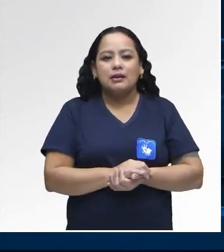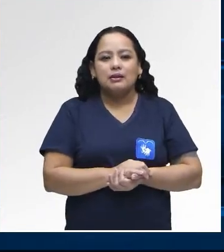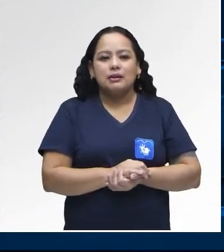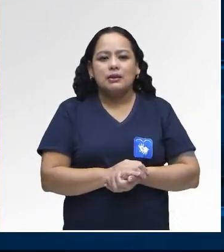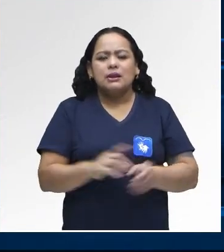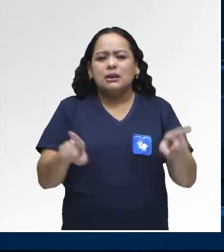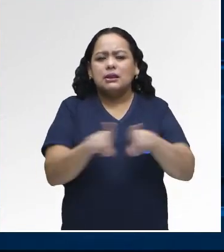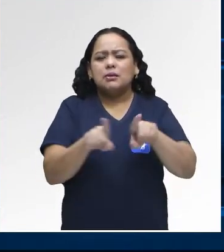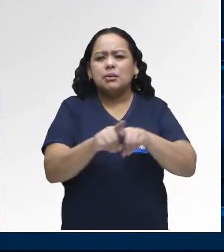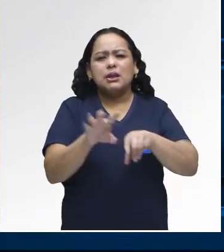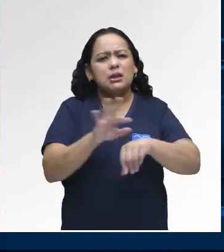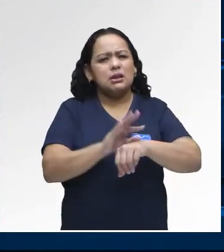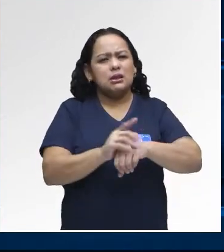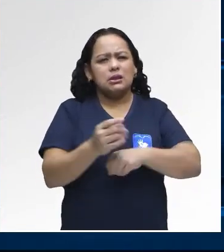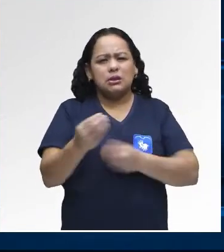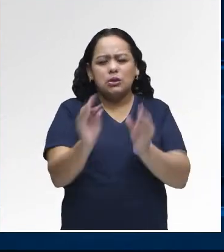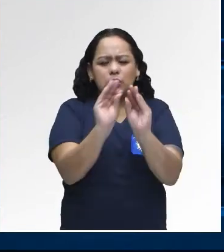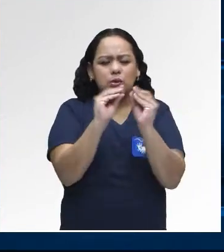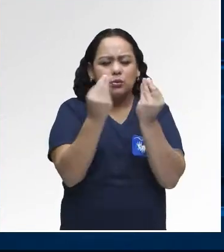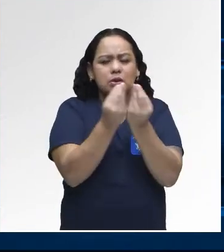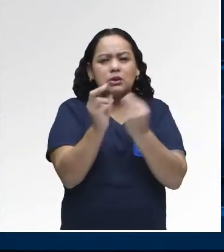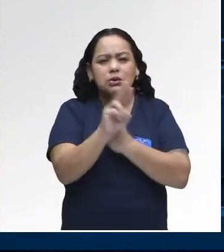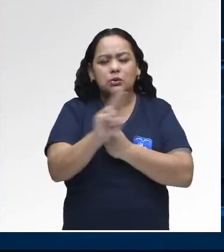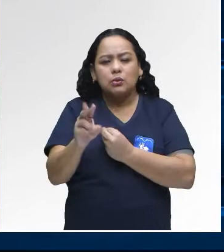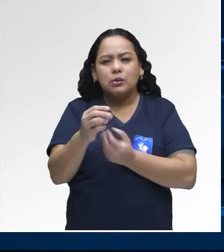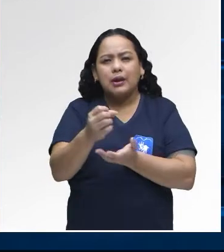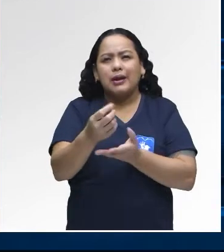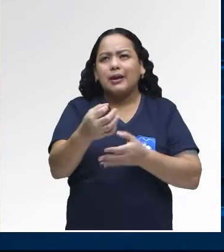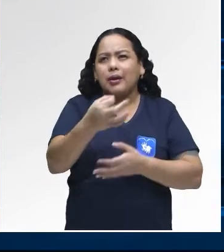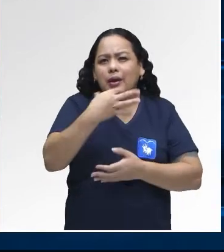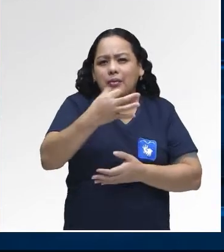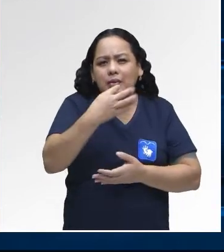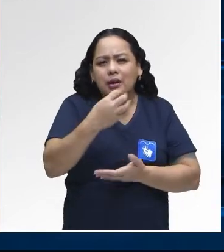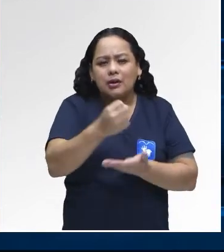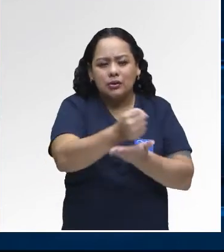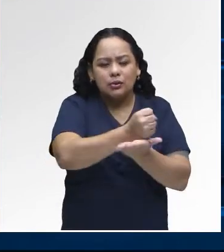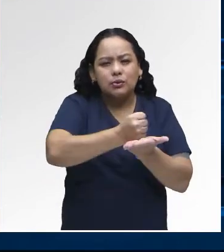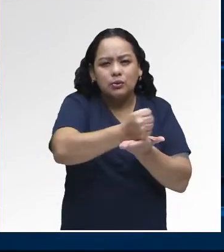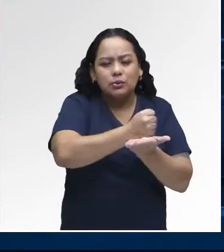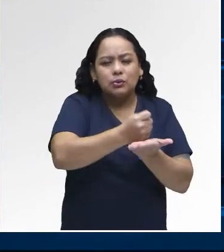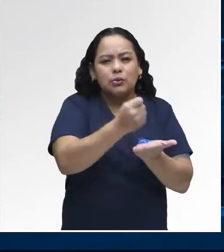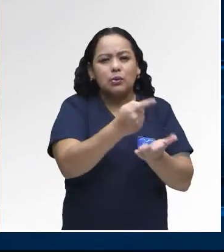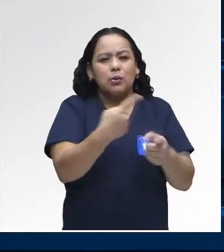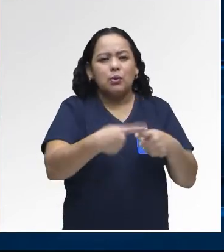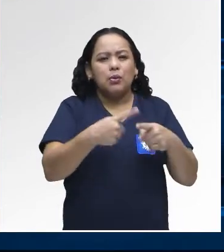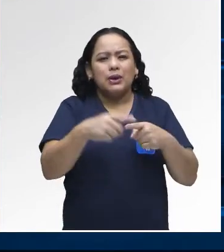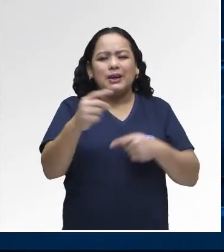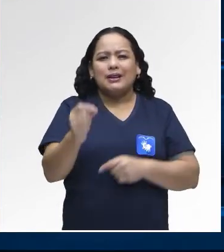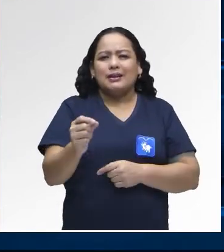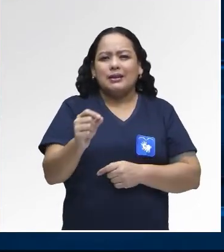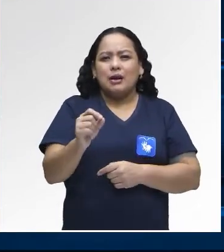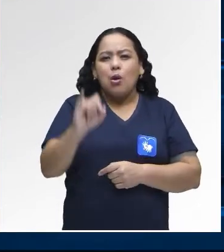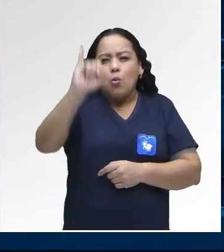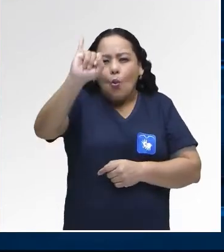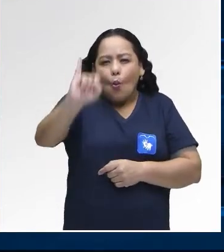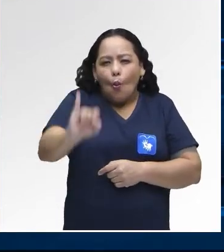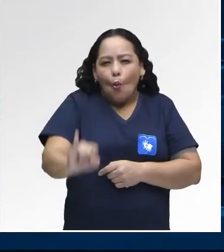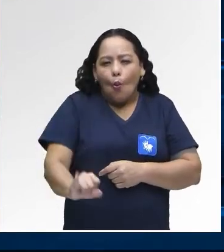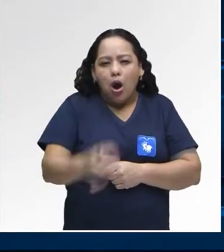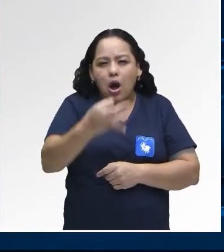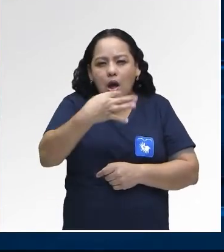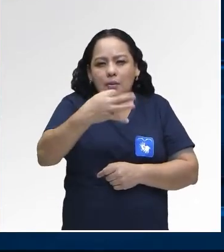Anorexígenos. O que são anorexígenos? São remédios que são utilizados para emagrecer. Então, também